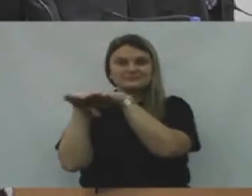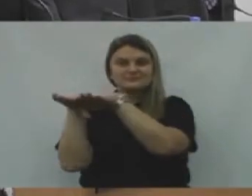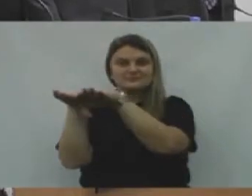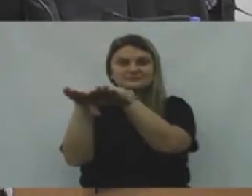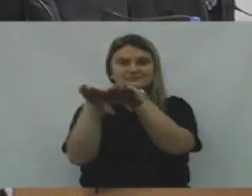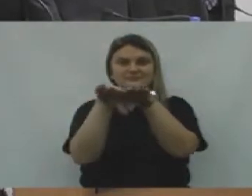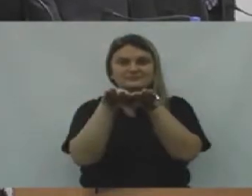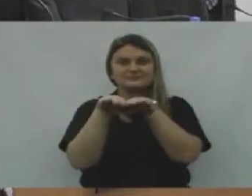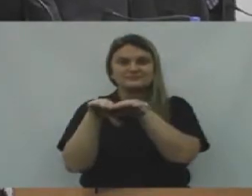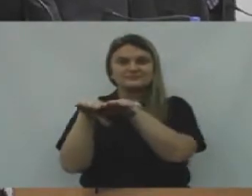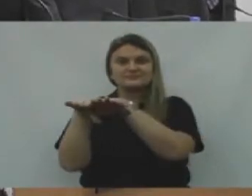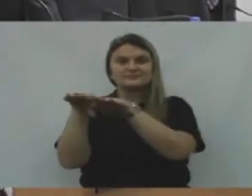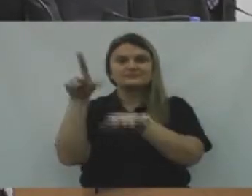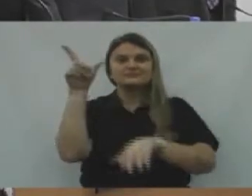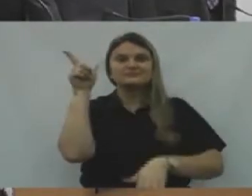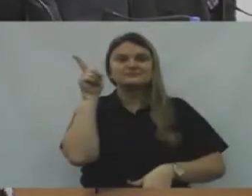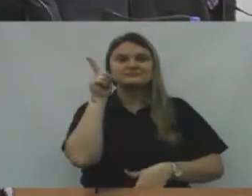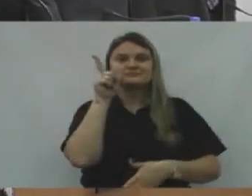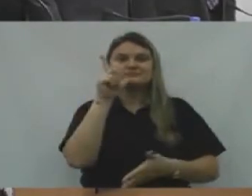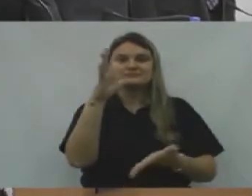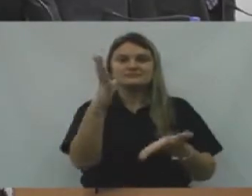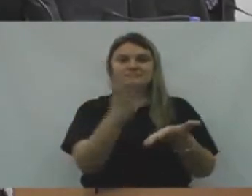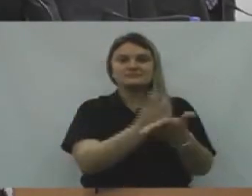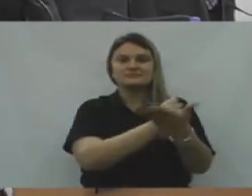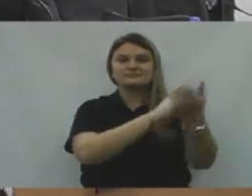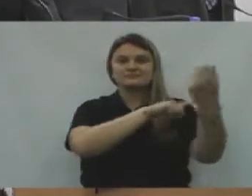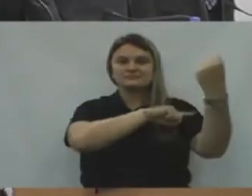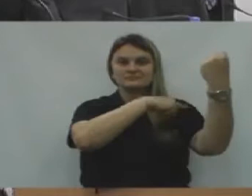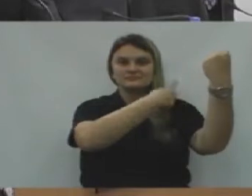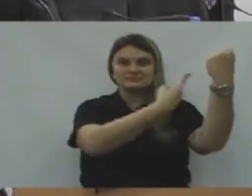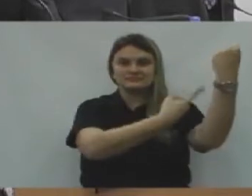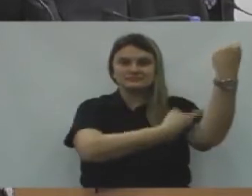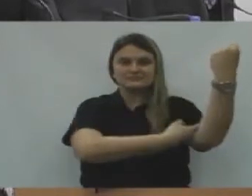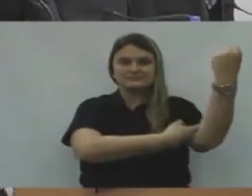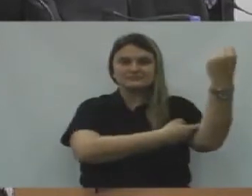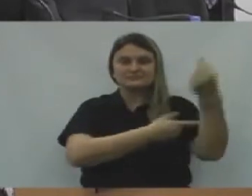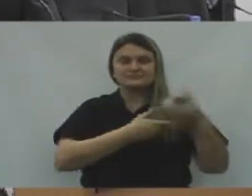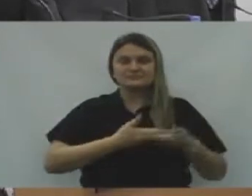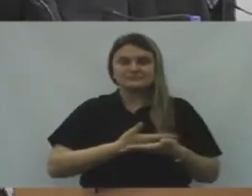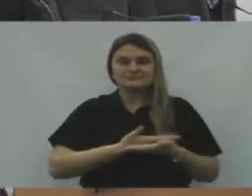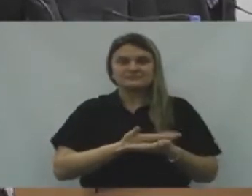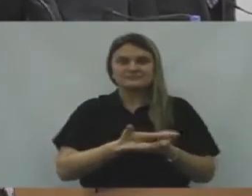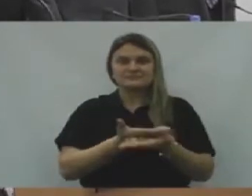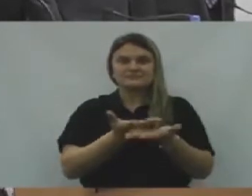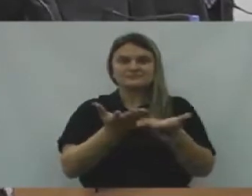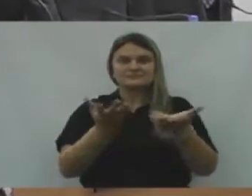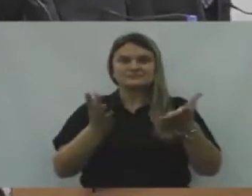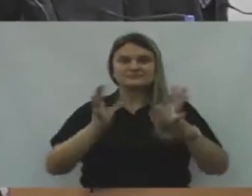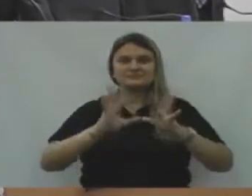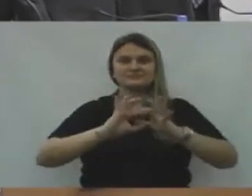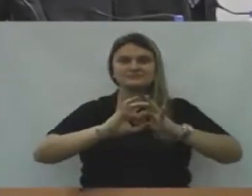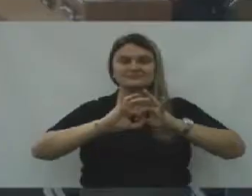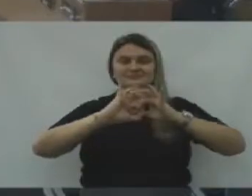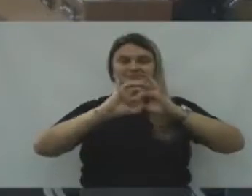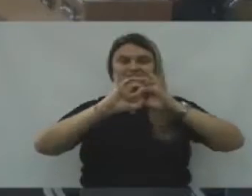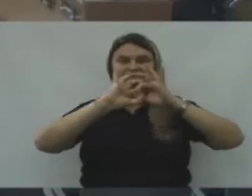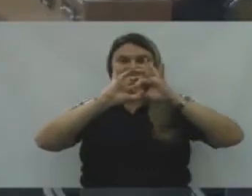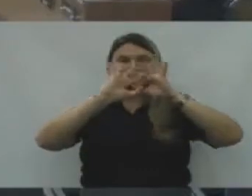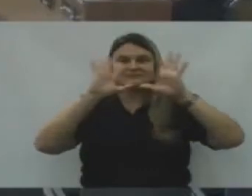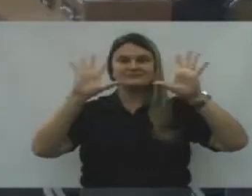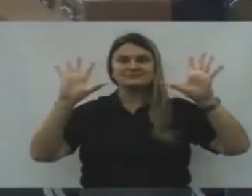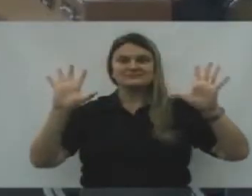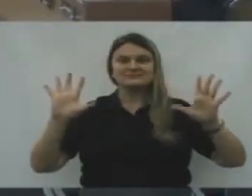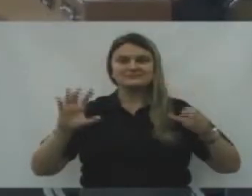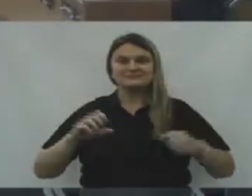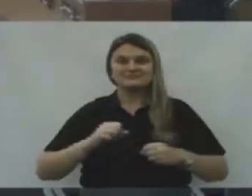preioro, nessa igualdade, conseguimos conquistar com o braço forte, em que o